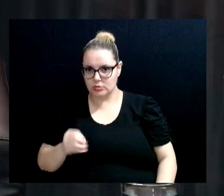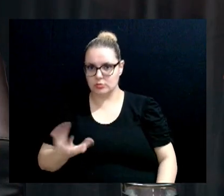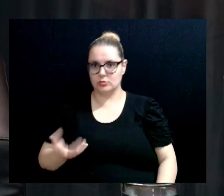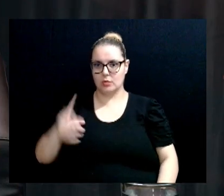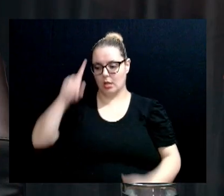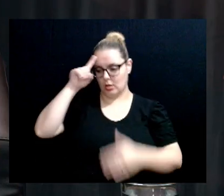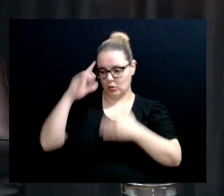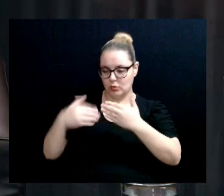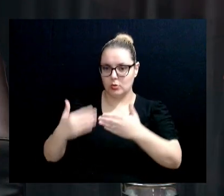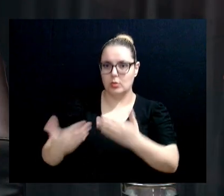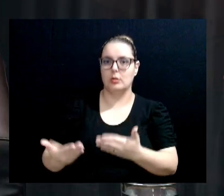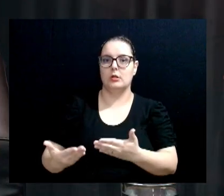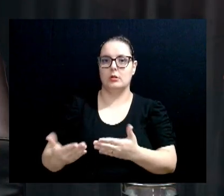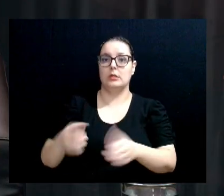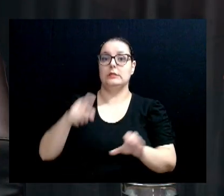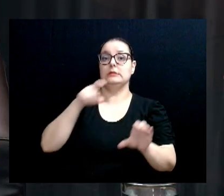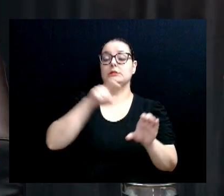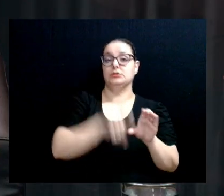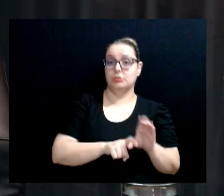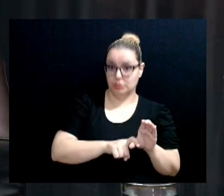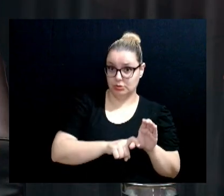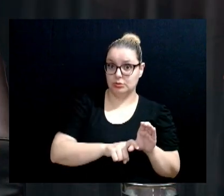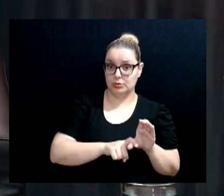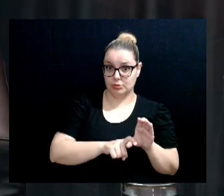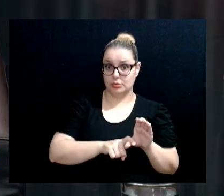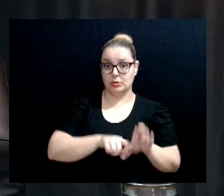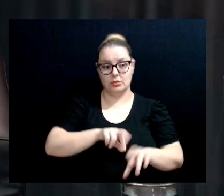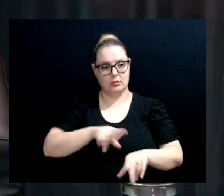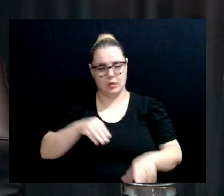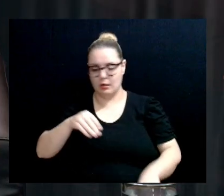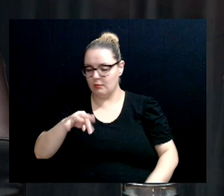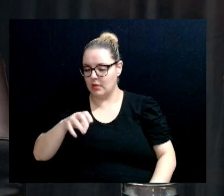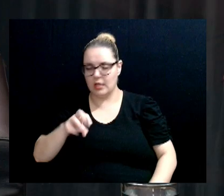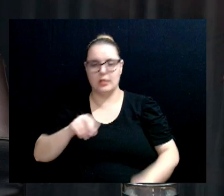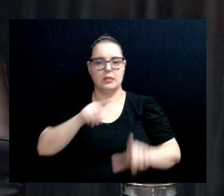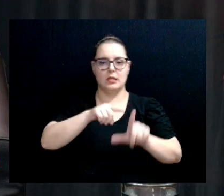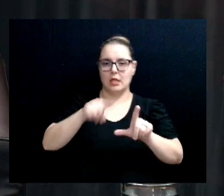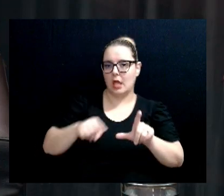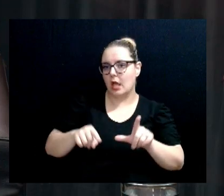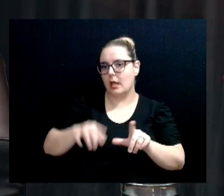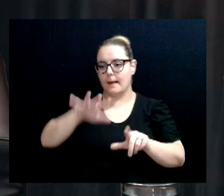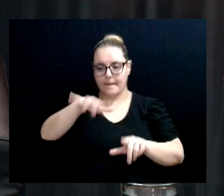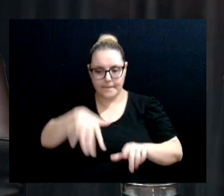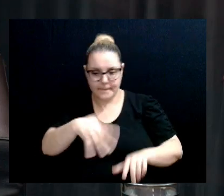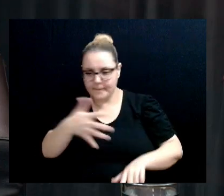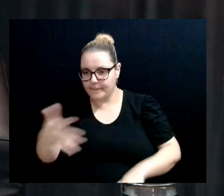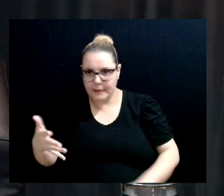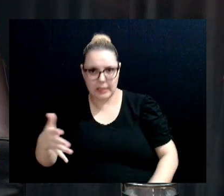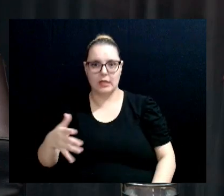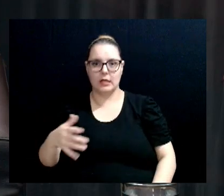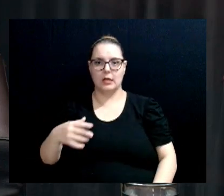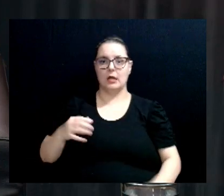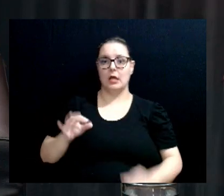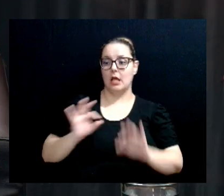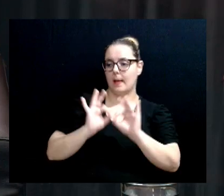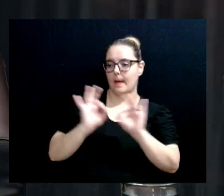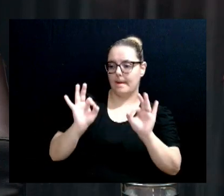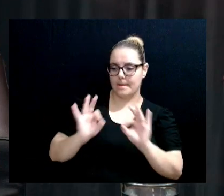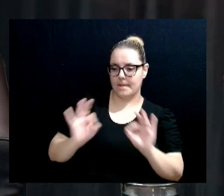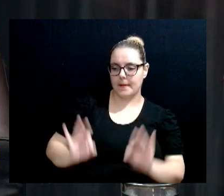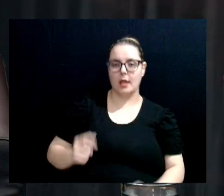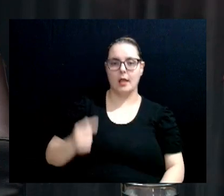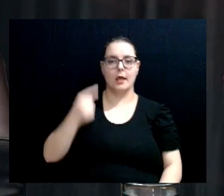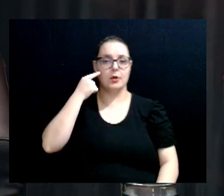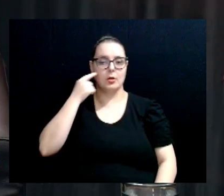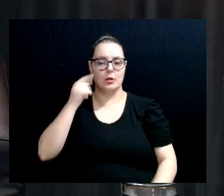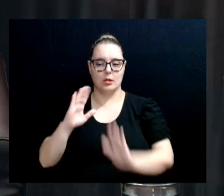muito dependente de tantas métricas, gráficos e planilhas, essa idealização do corpo, a idealização da imagem, o